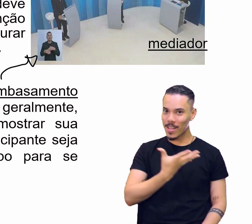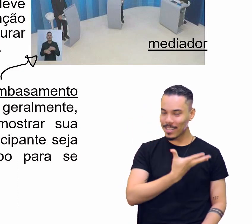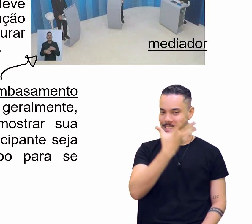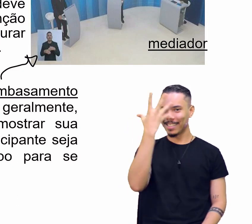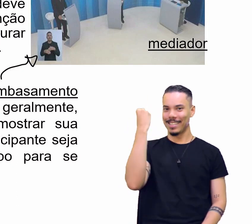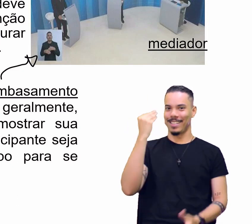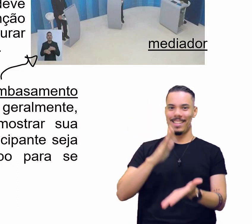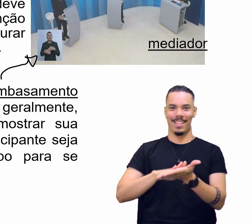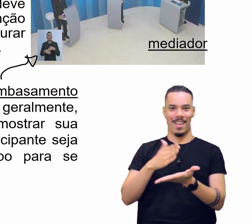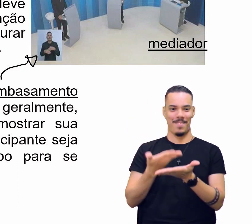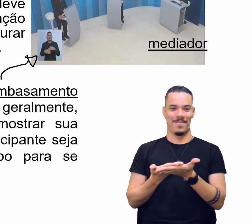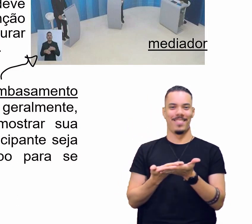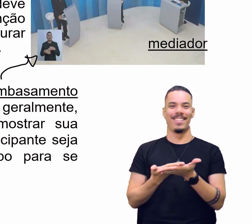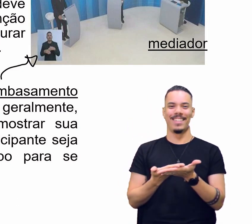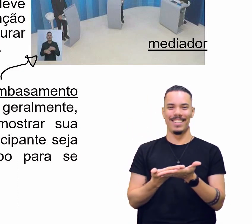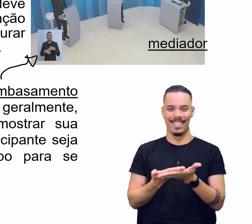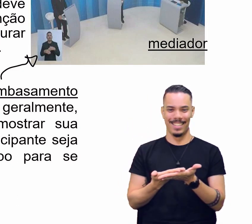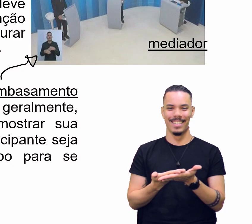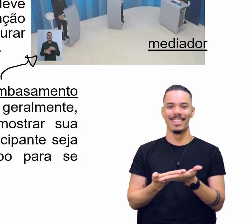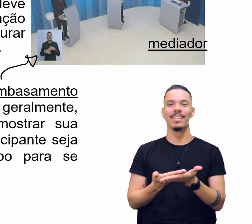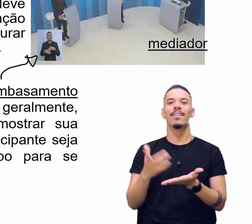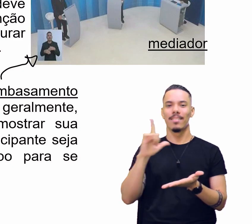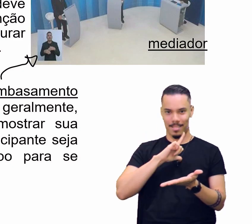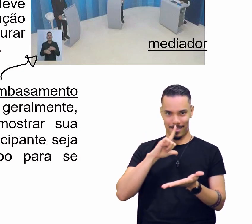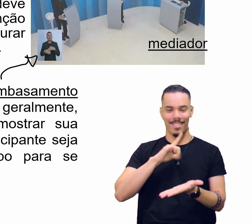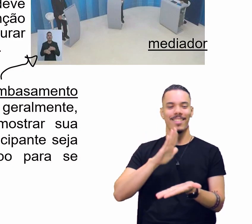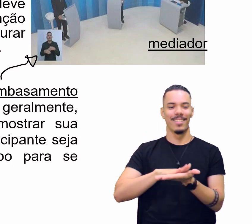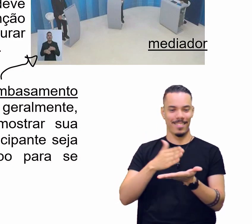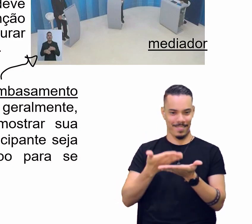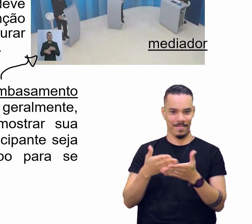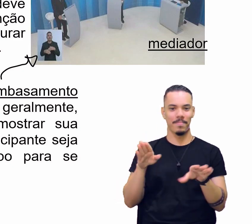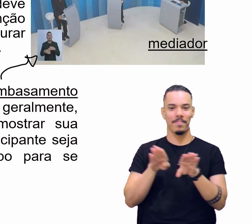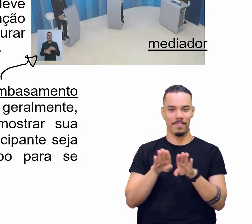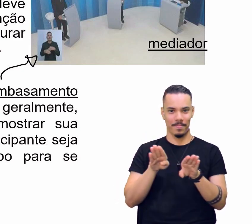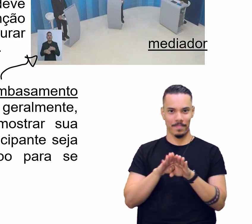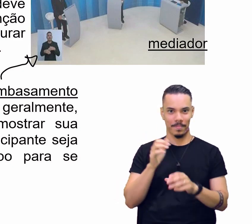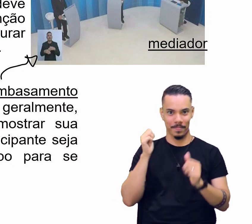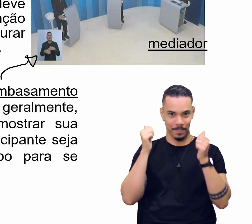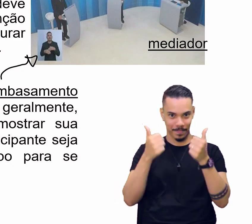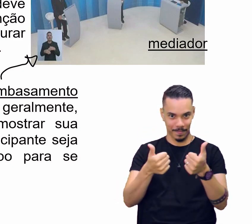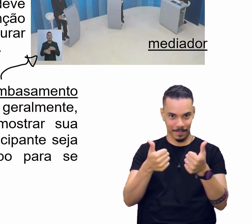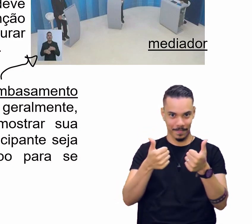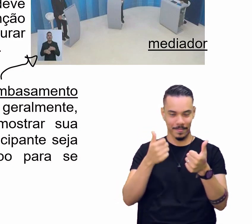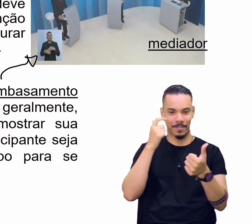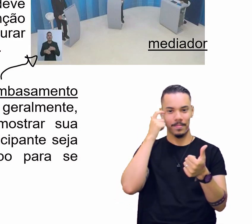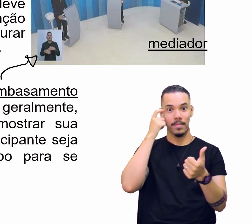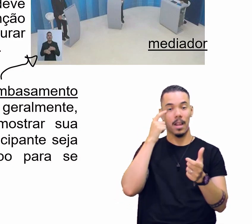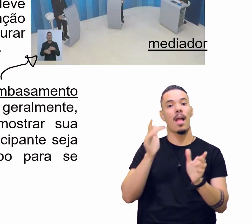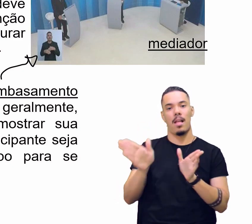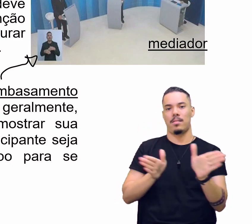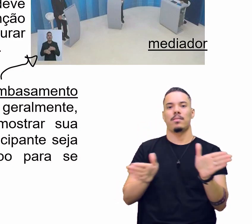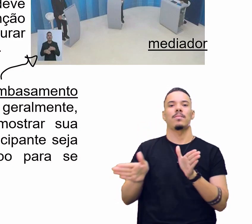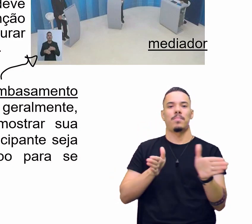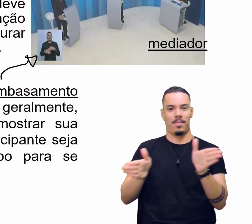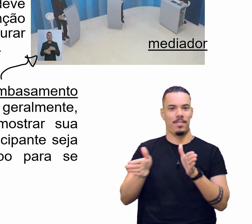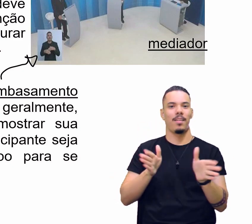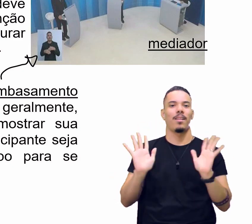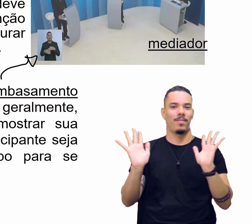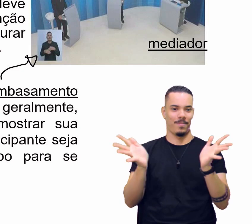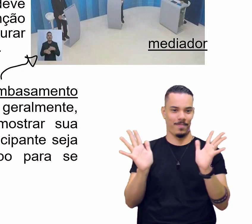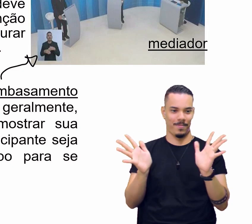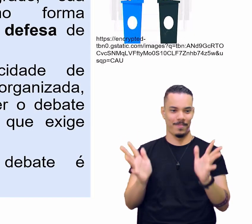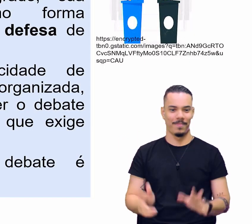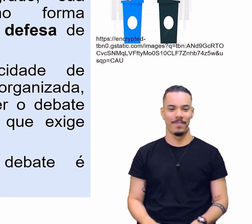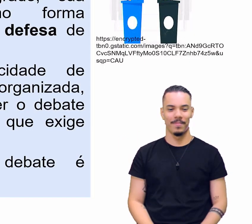aqui do intérprete. Além do mediador, nós temos intérprete. Beleza? É a questão da